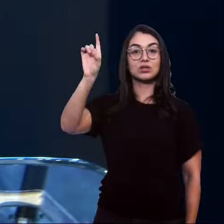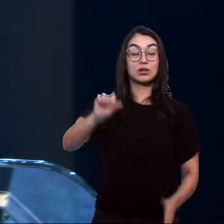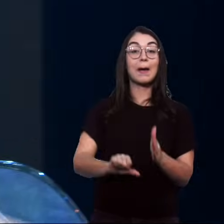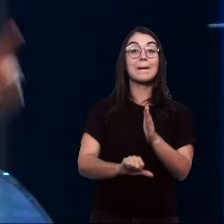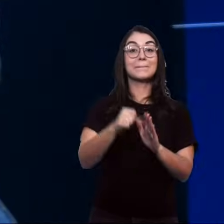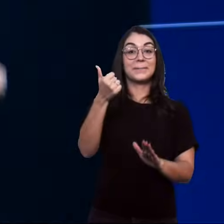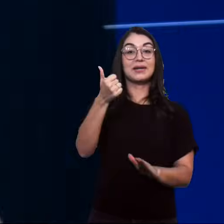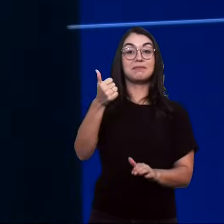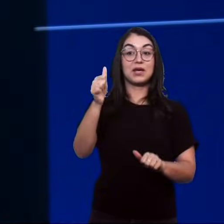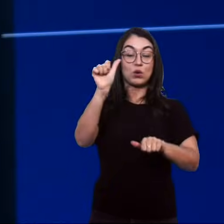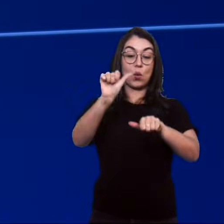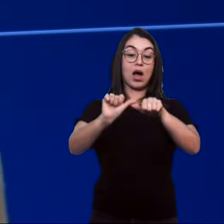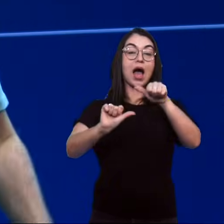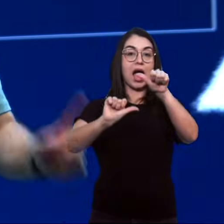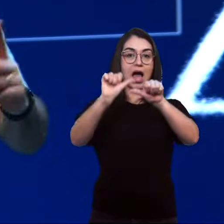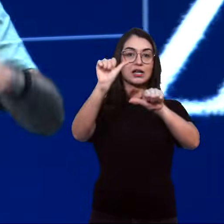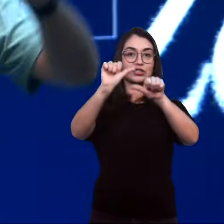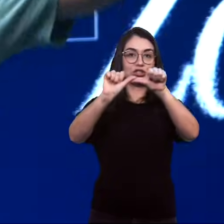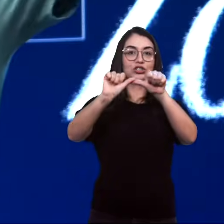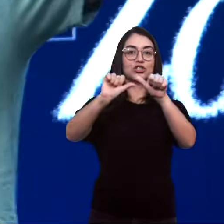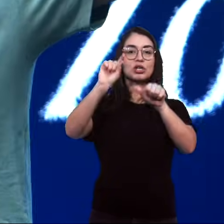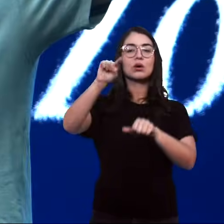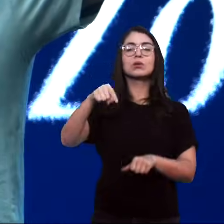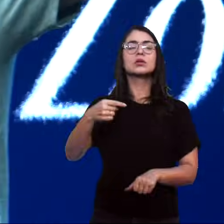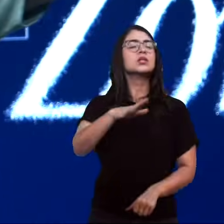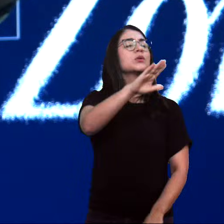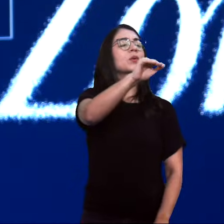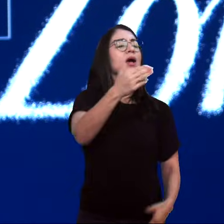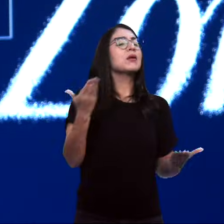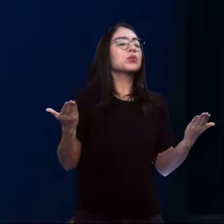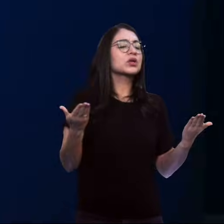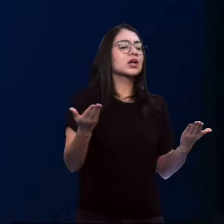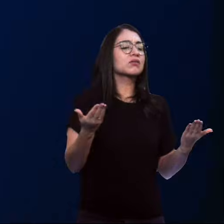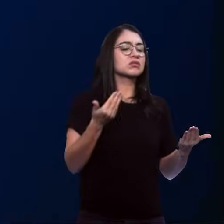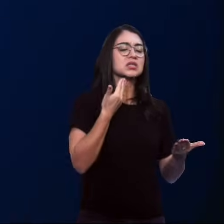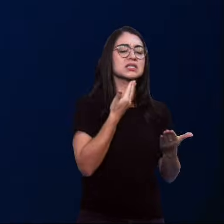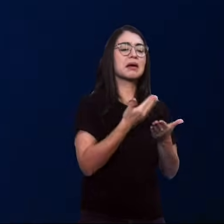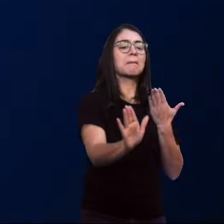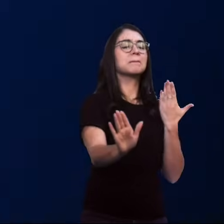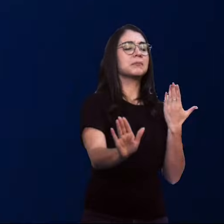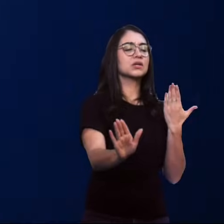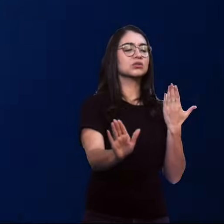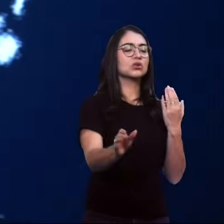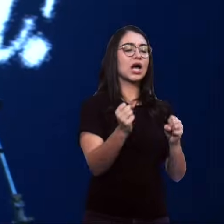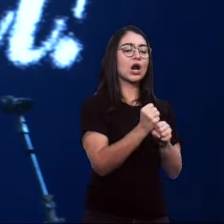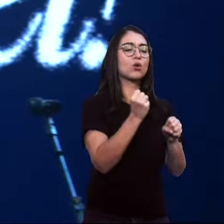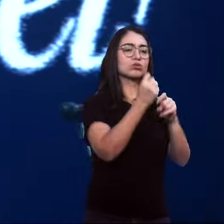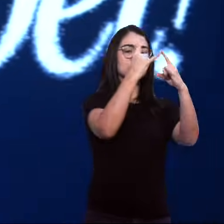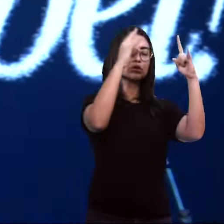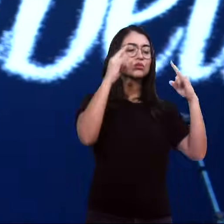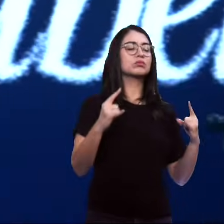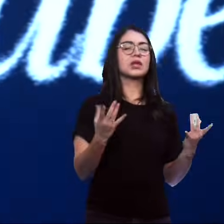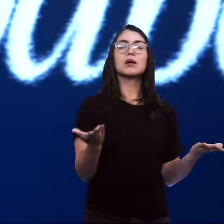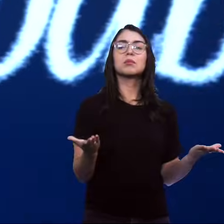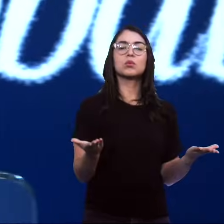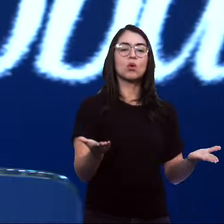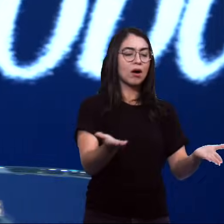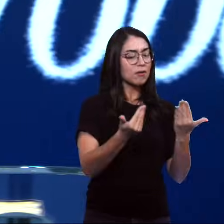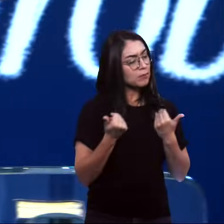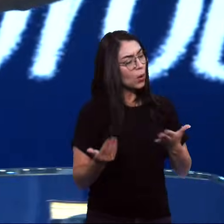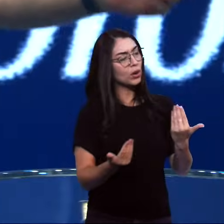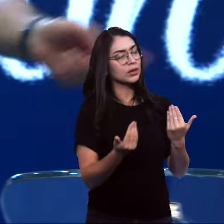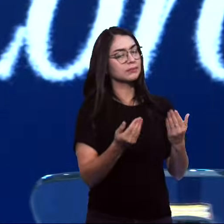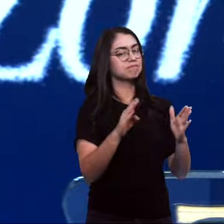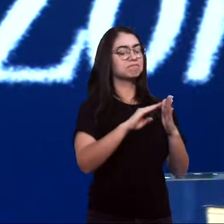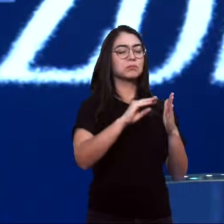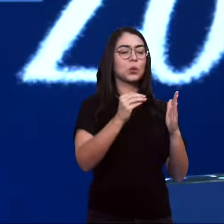Ageu, e Ageu começa a falar: ei, por que vocês abandonaram a reconstrução do templo? Por que vocês abandonaram a casa de